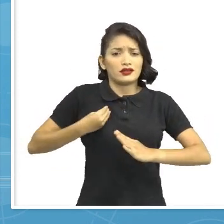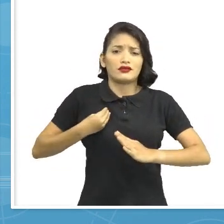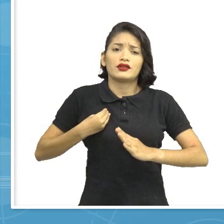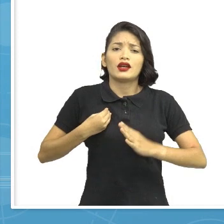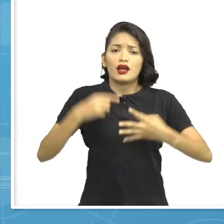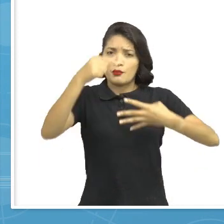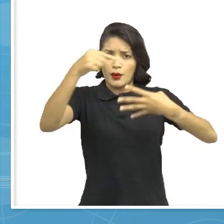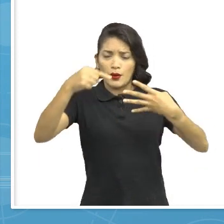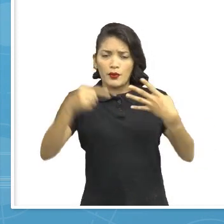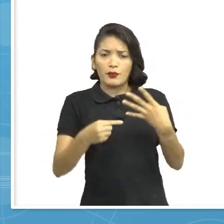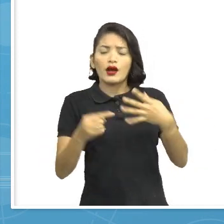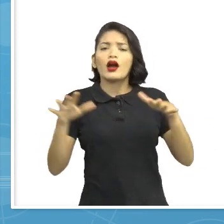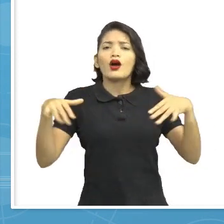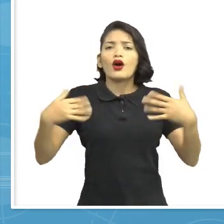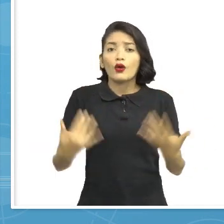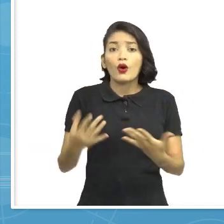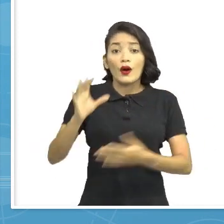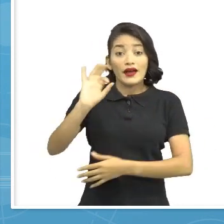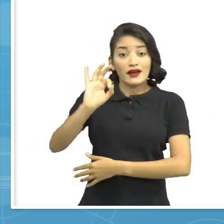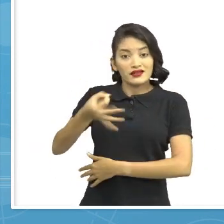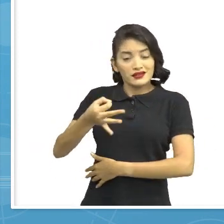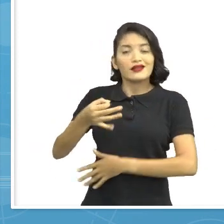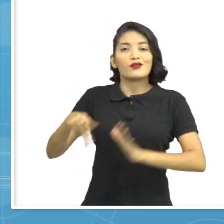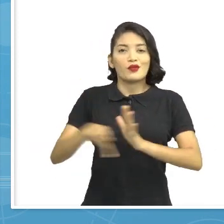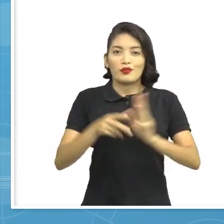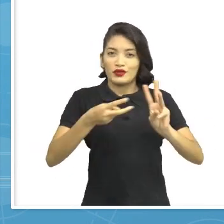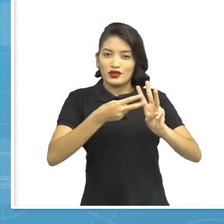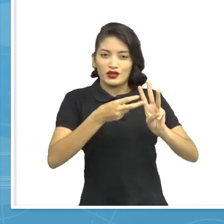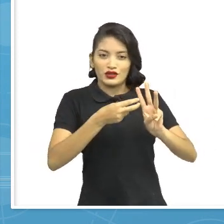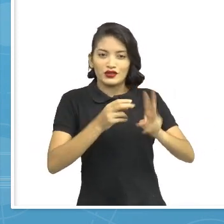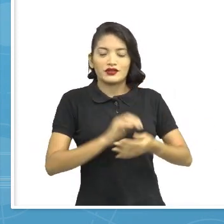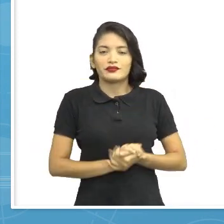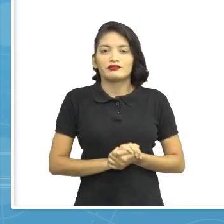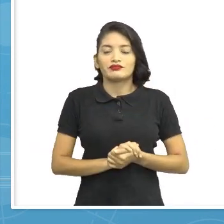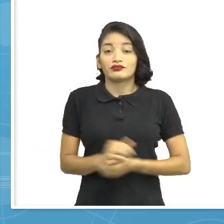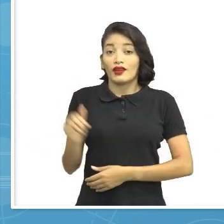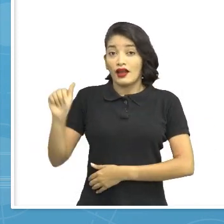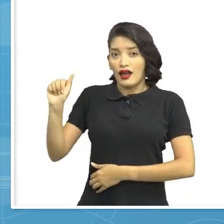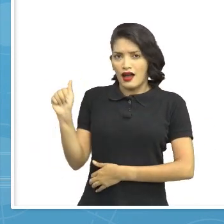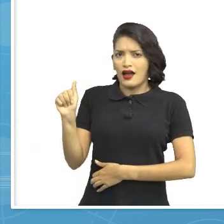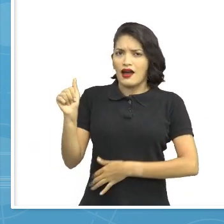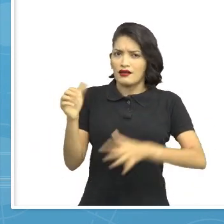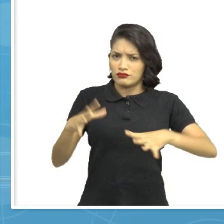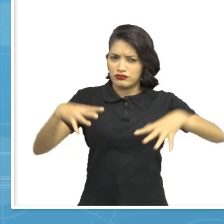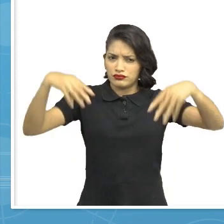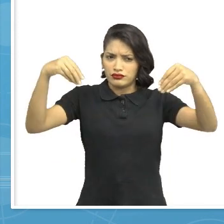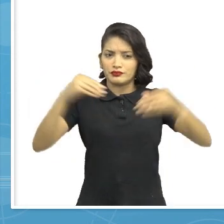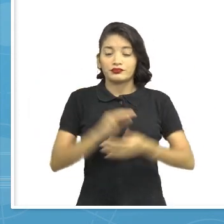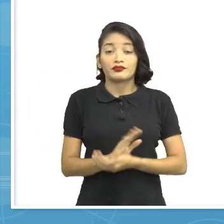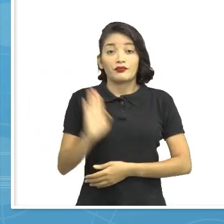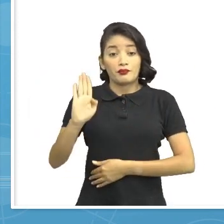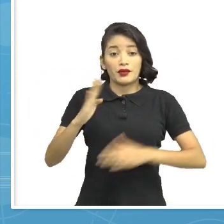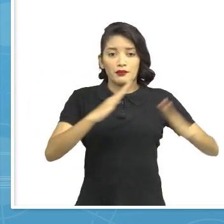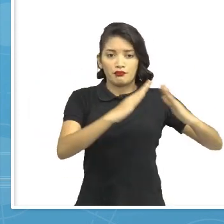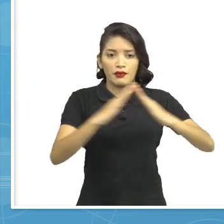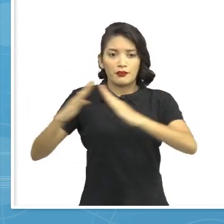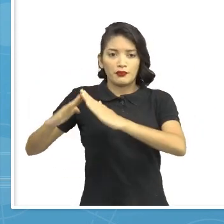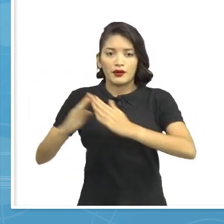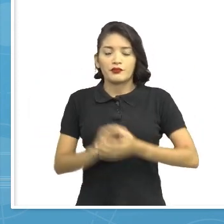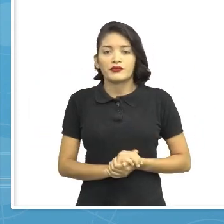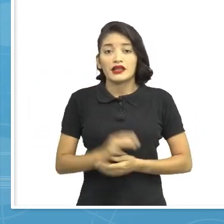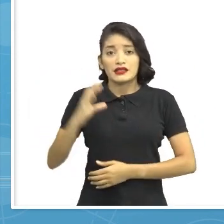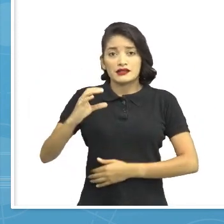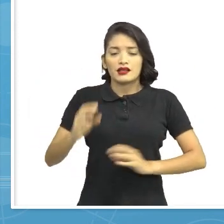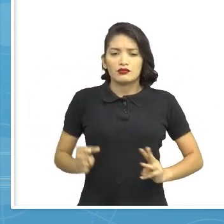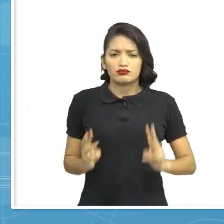alternativas, podemos considerar indígena a letra A, castelos, B, casas, C,